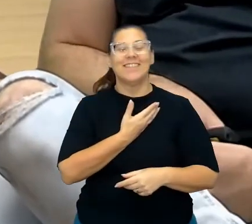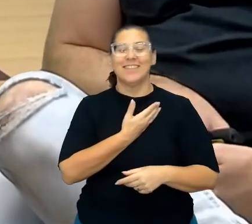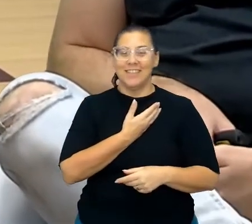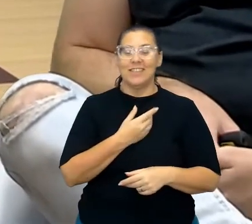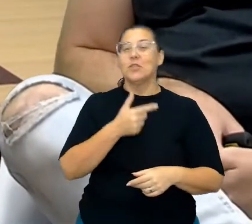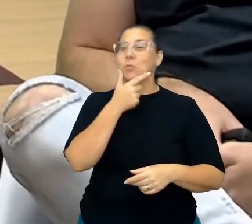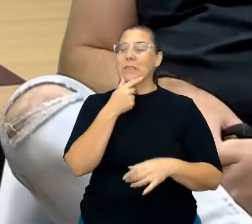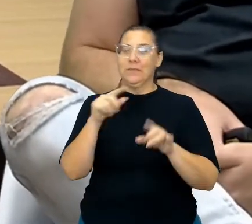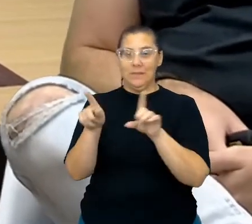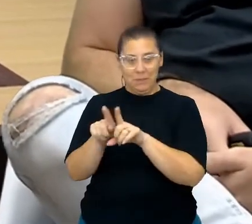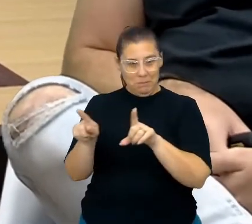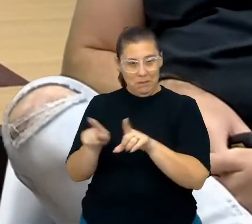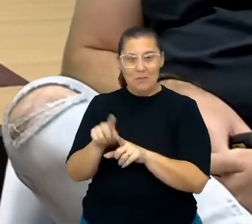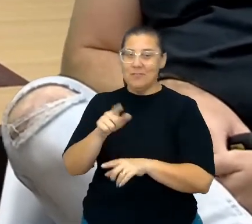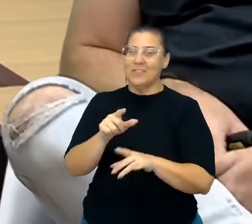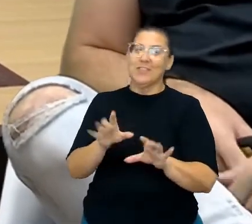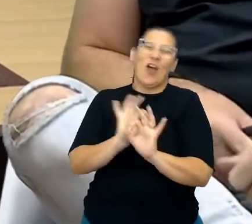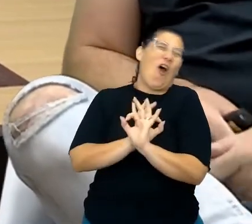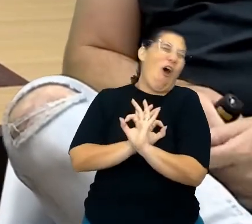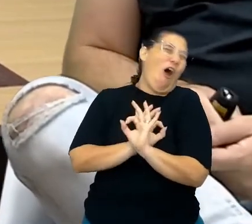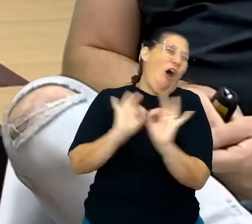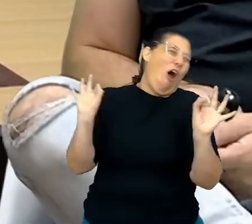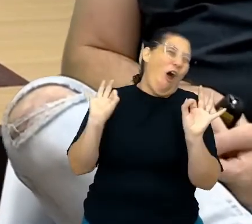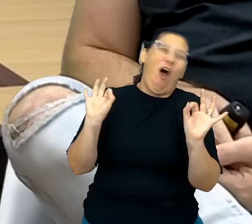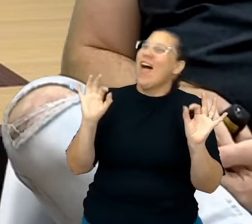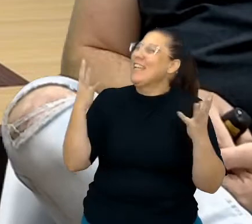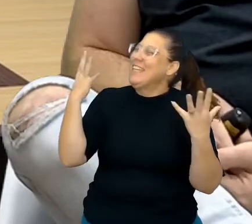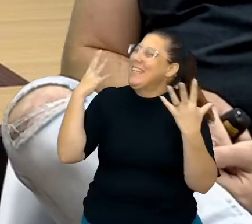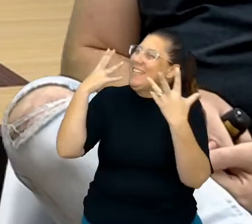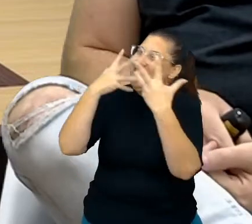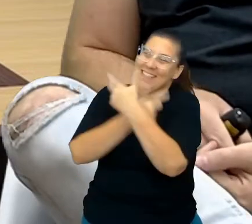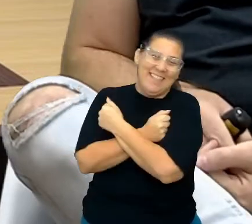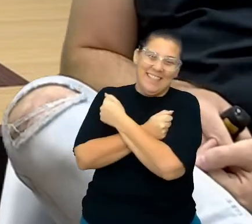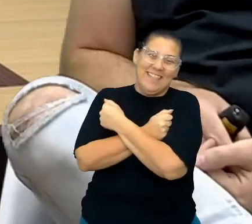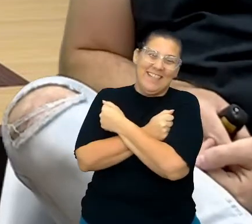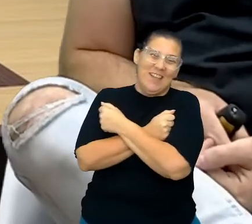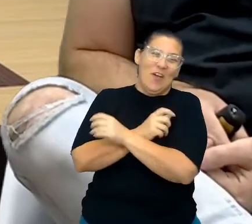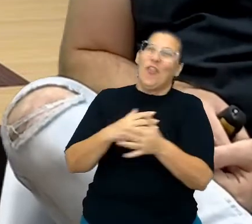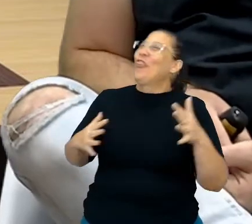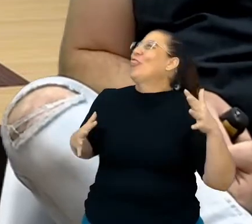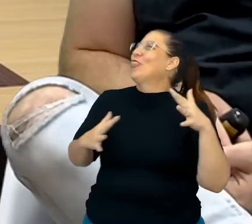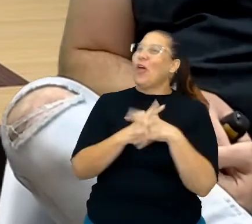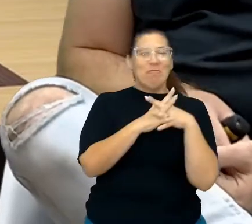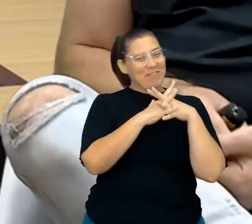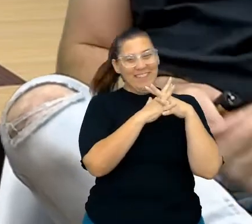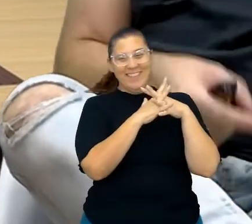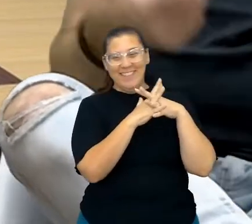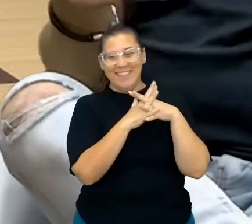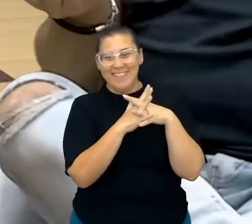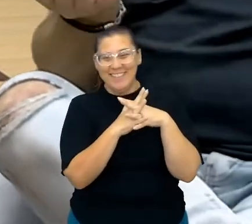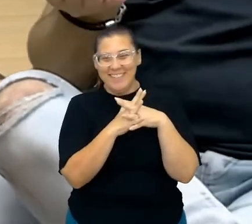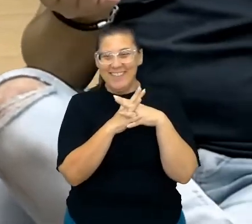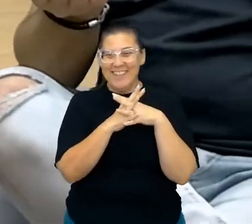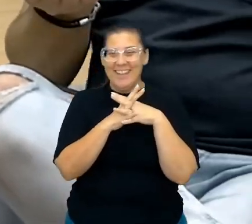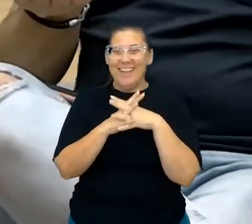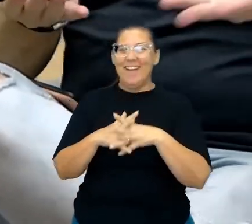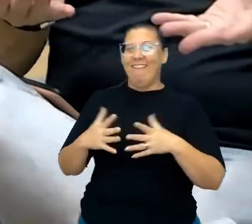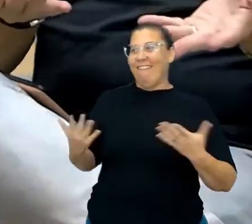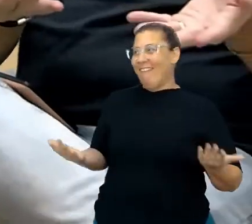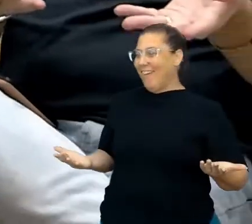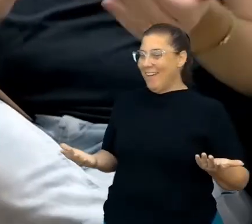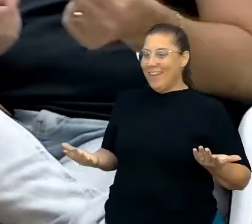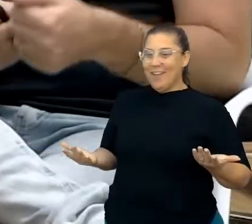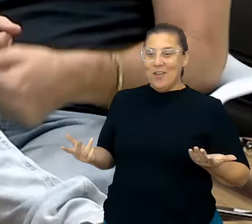os meninos, porque vocês são muito gatos. Muito bonitos, muito gatos. Nossa, lindos. E pra professora, né?